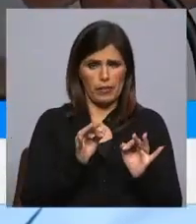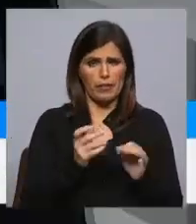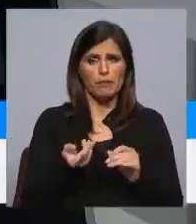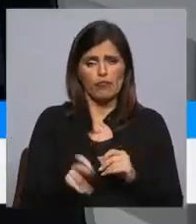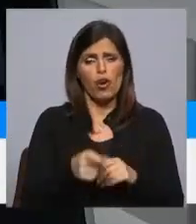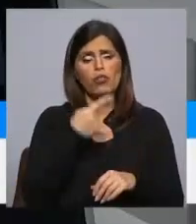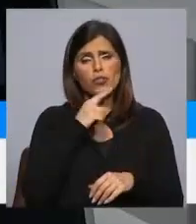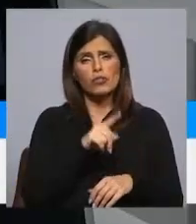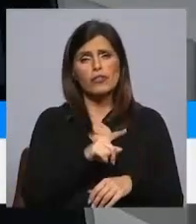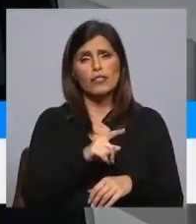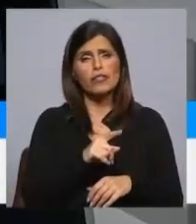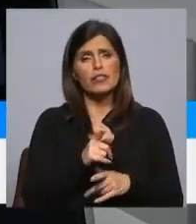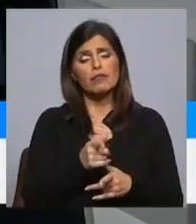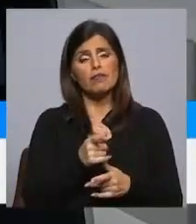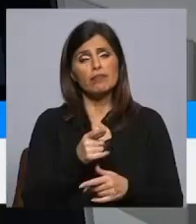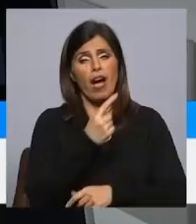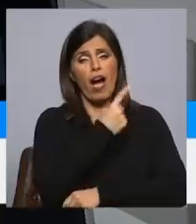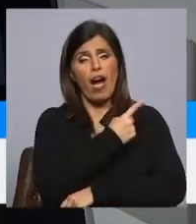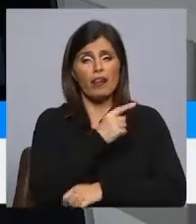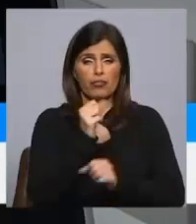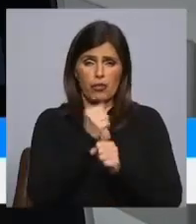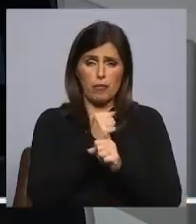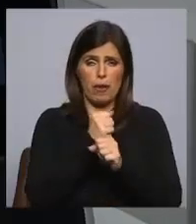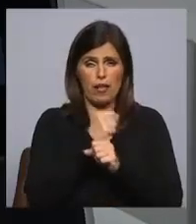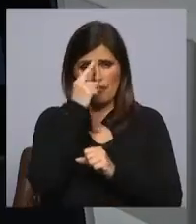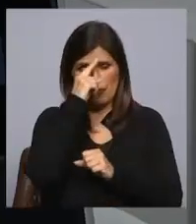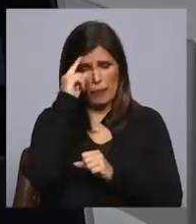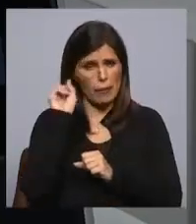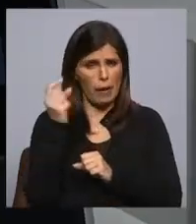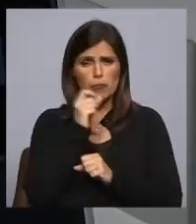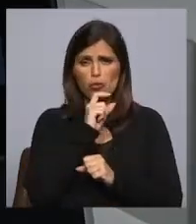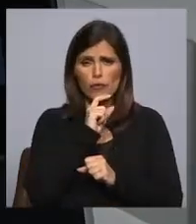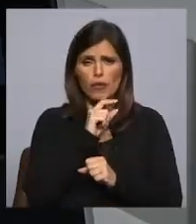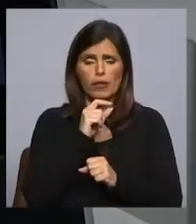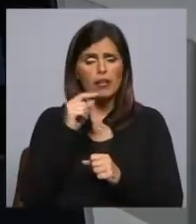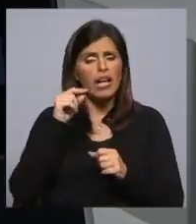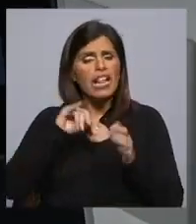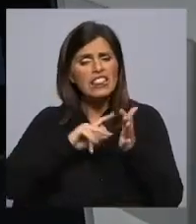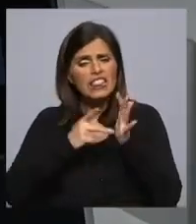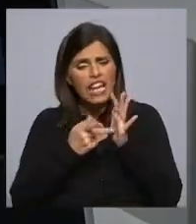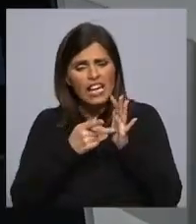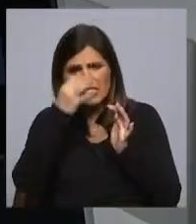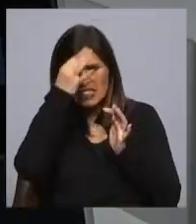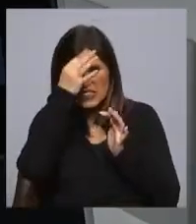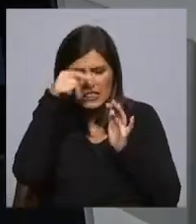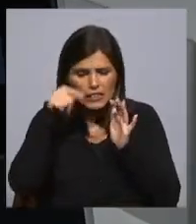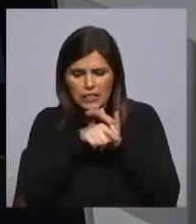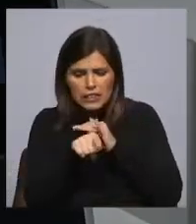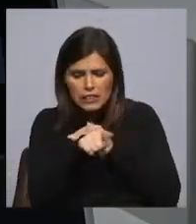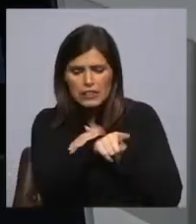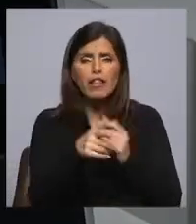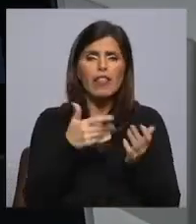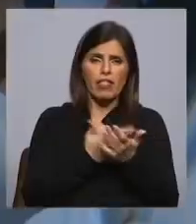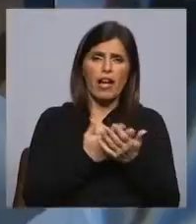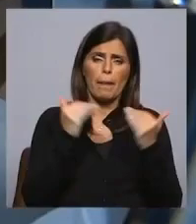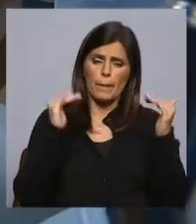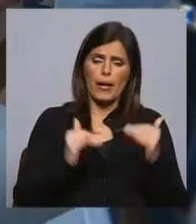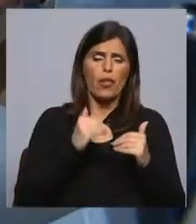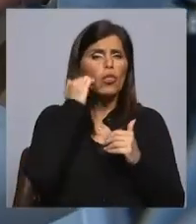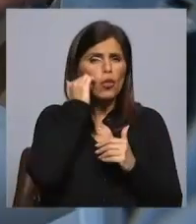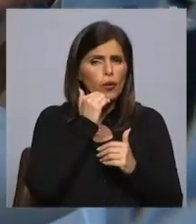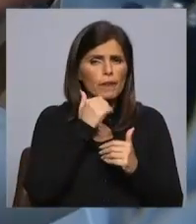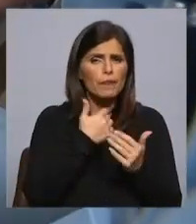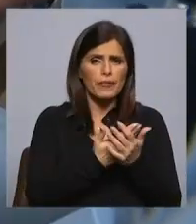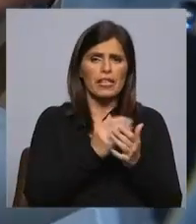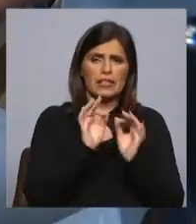regressar à enfermagem o mais rapidamente possível. A técnica menos invasiva e de alta precisão atenua também a dor e permite